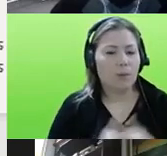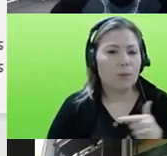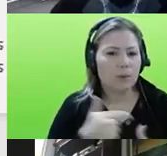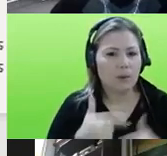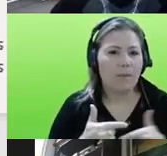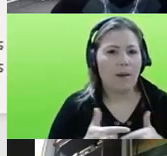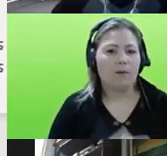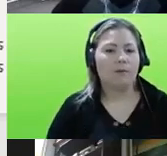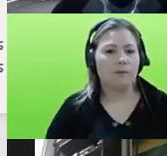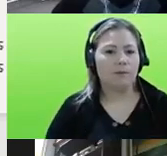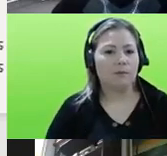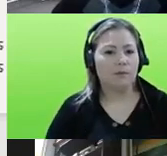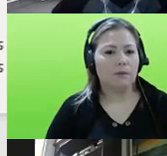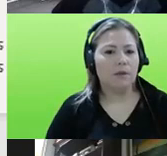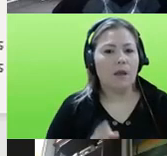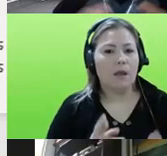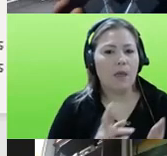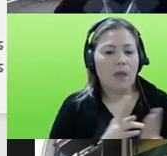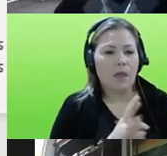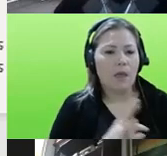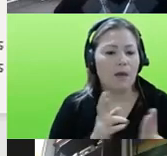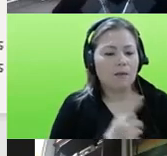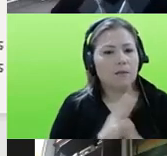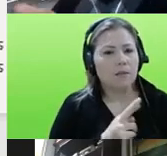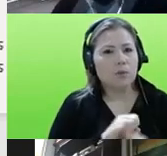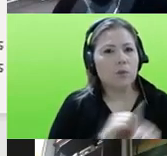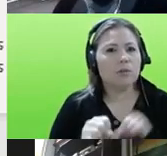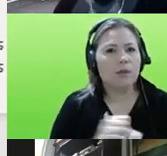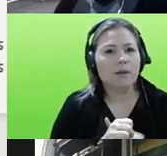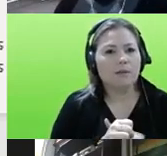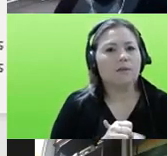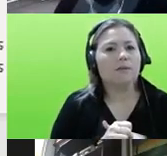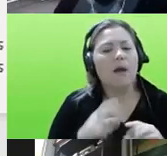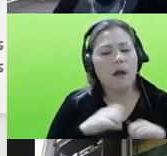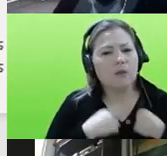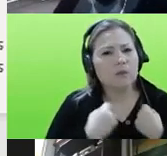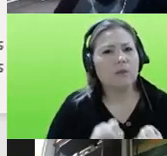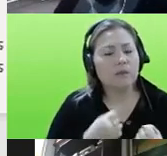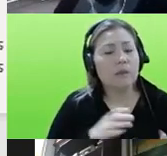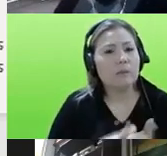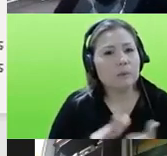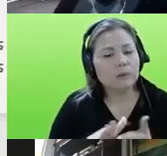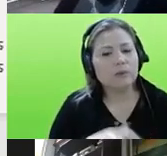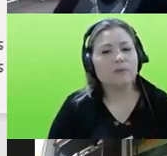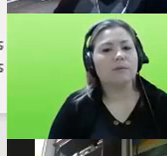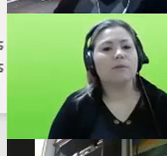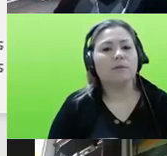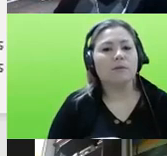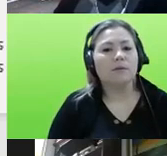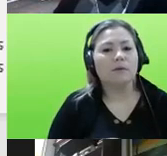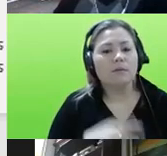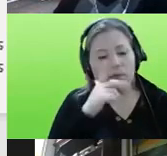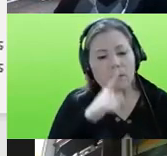enquanto relações sociais às forças produtivas na base